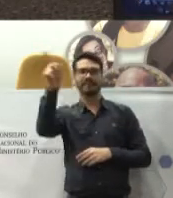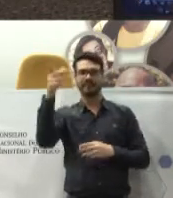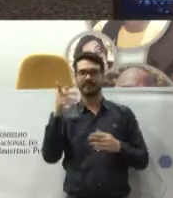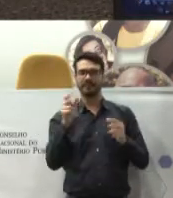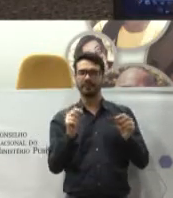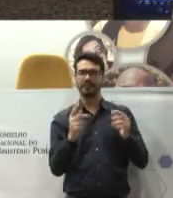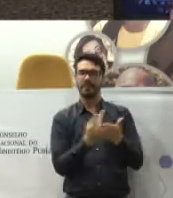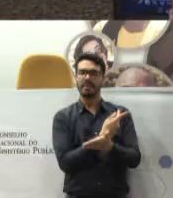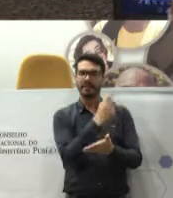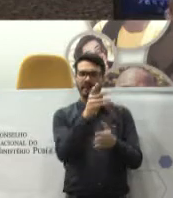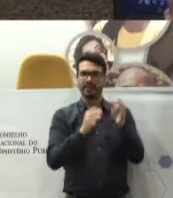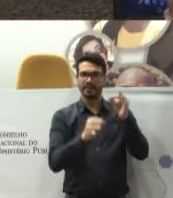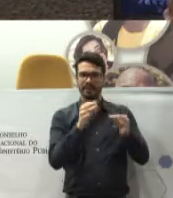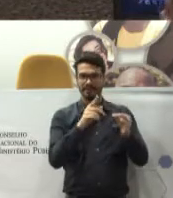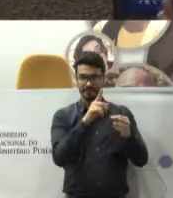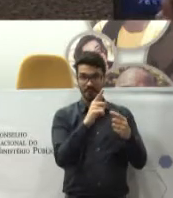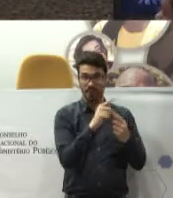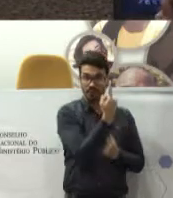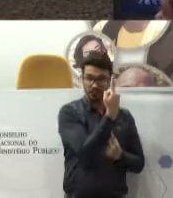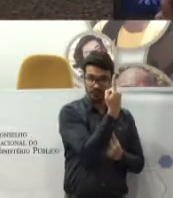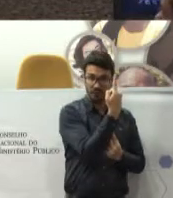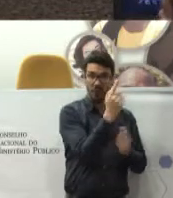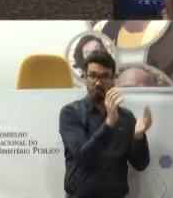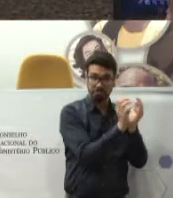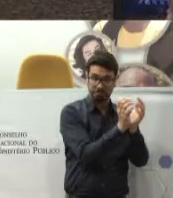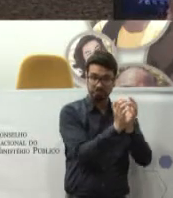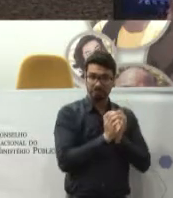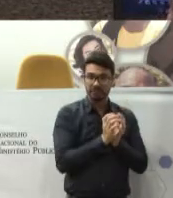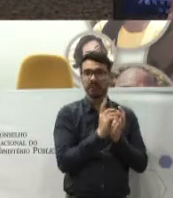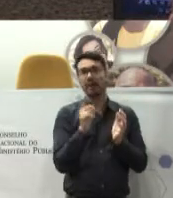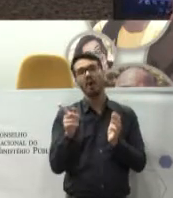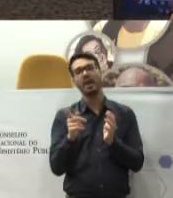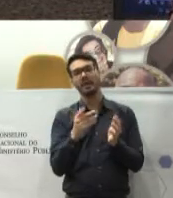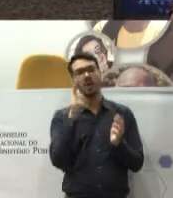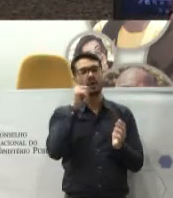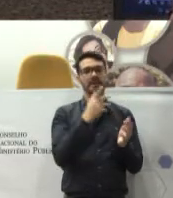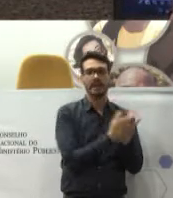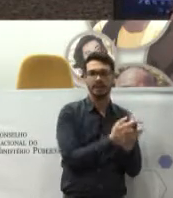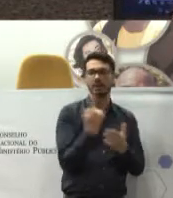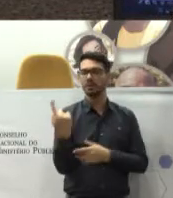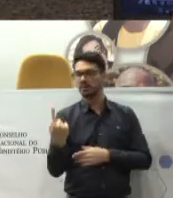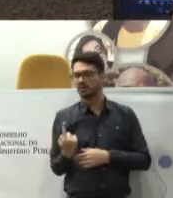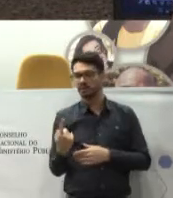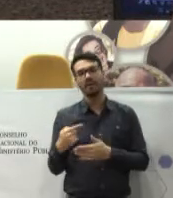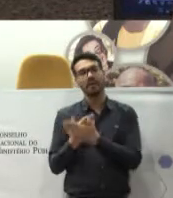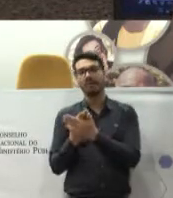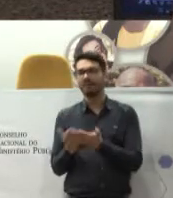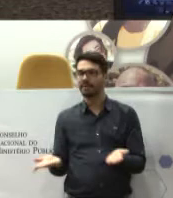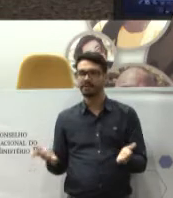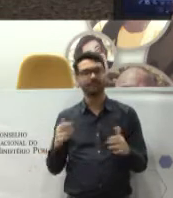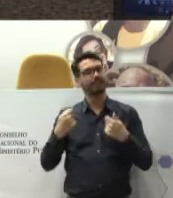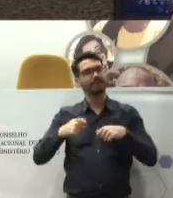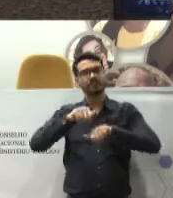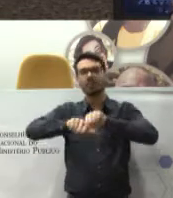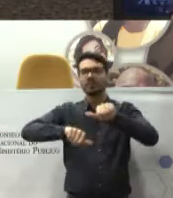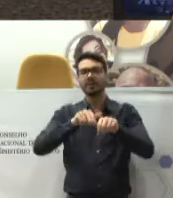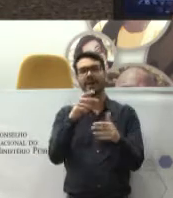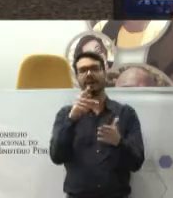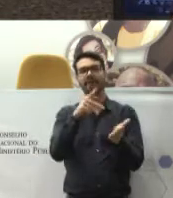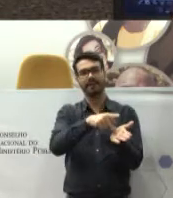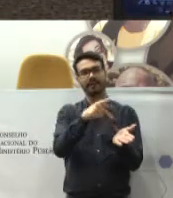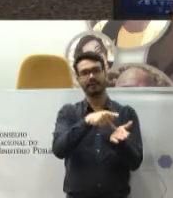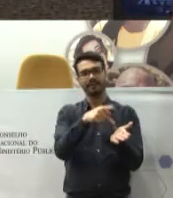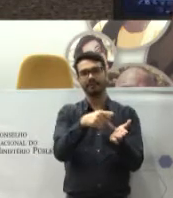na ação individual e perdemos na coletiva. Então isso precisa mudar. Precisamos